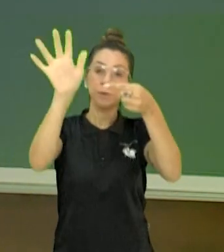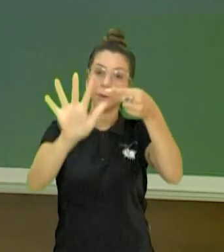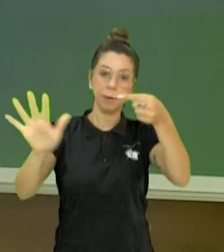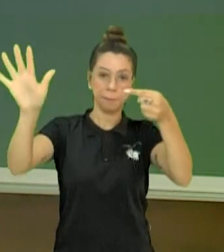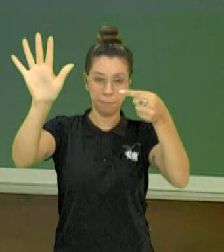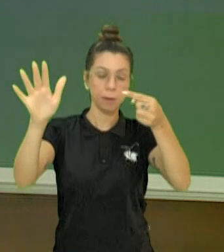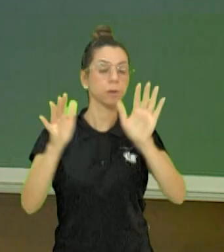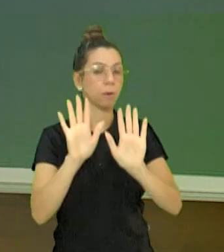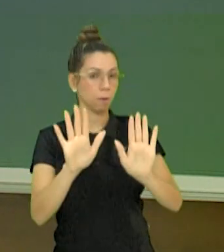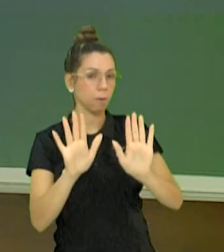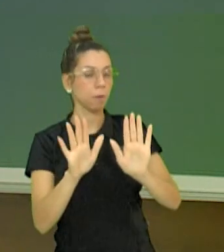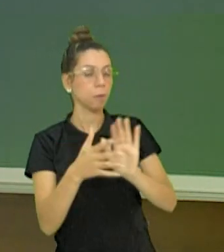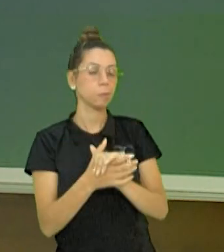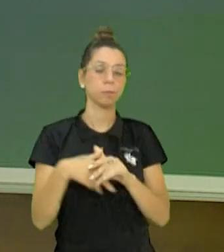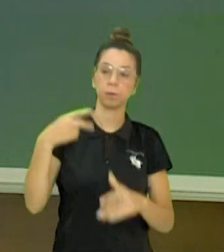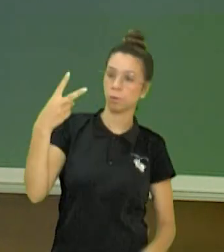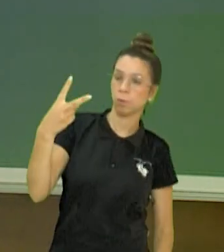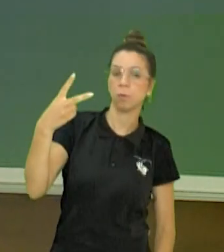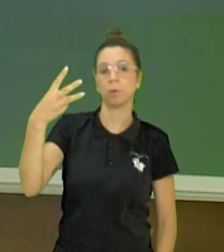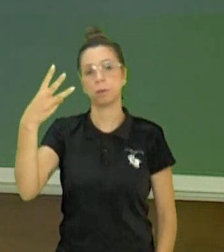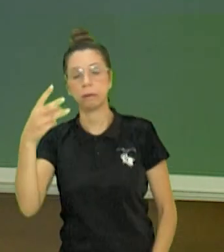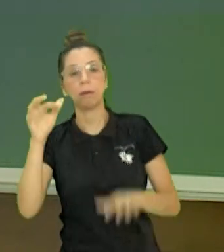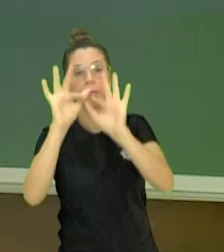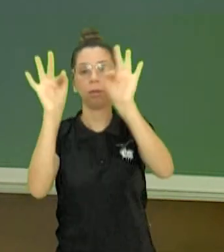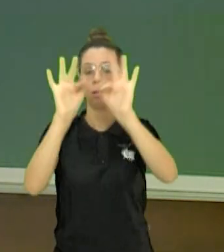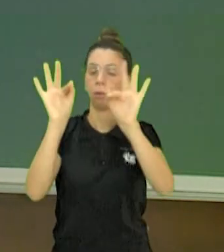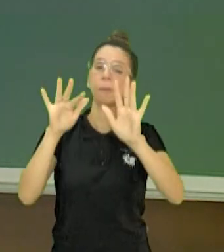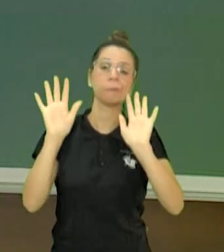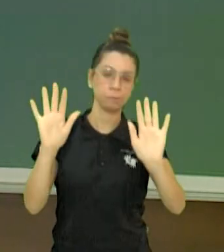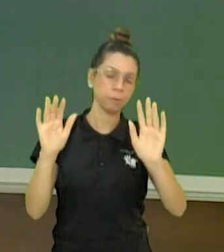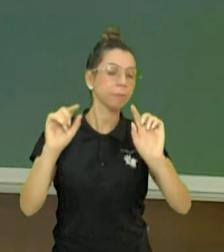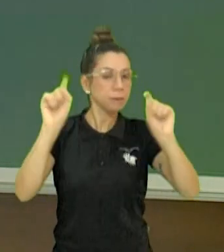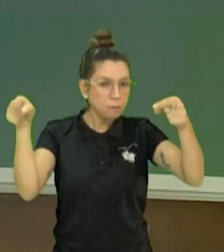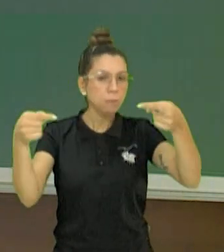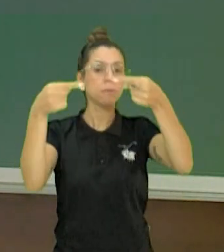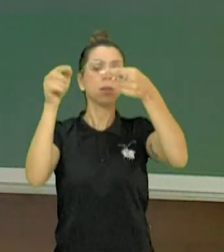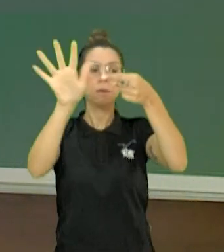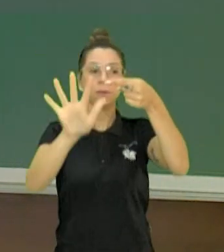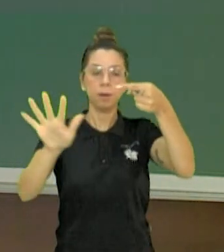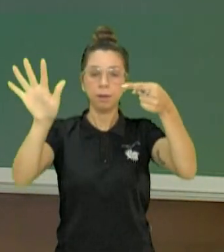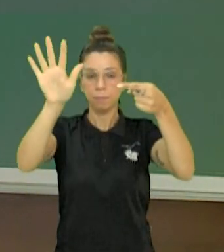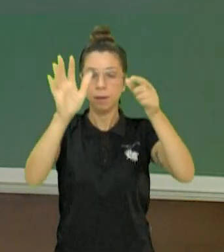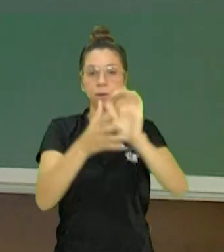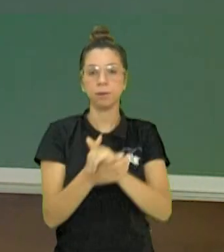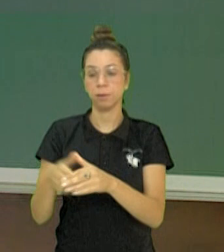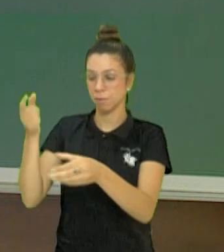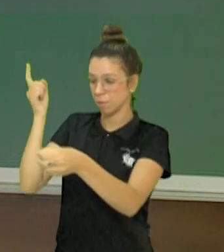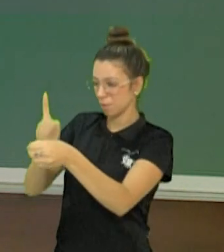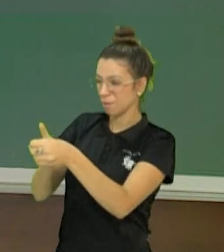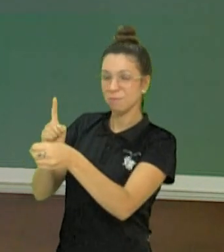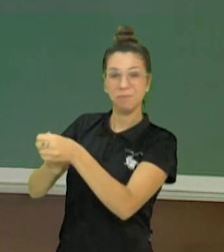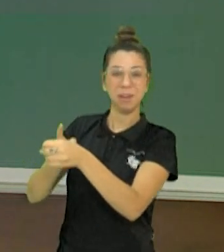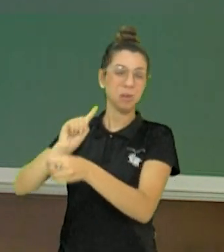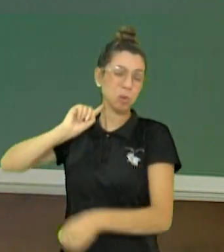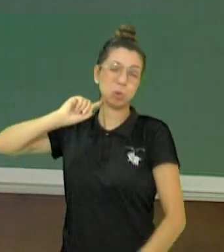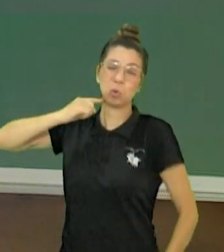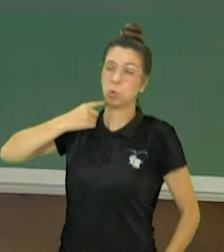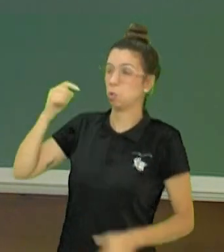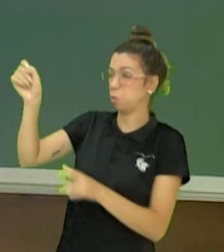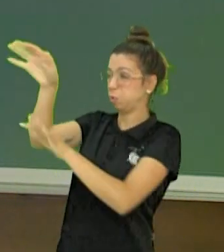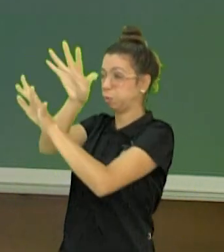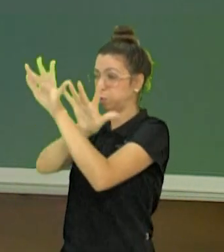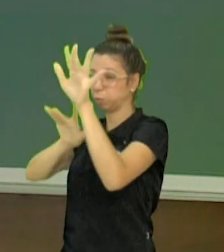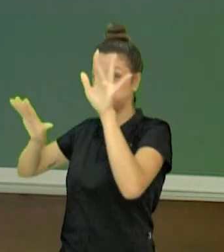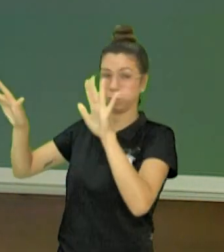tá? Veja se é uma, se são duas frases, se as três estão certas, ok? Tem aqui uma cidade bem poluída. Aqui